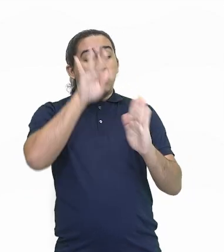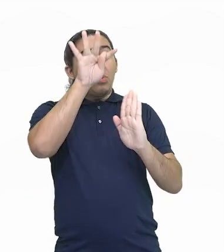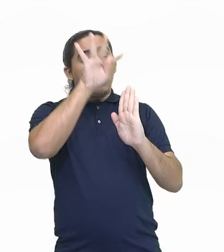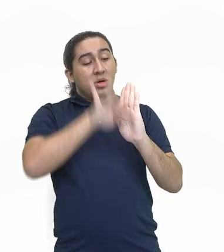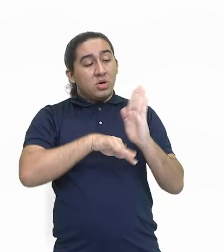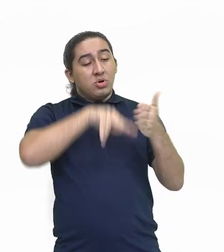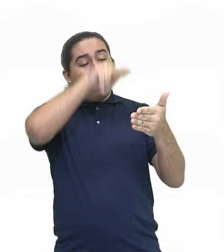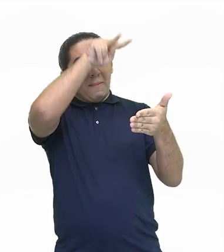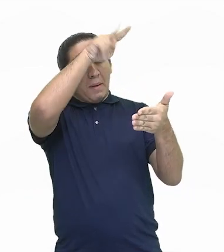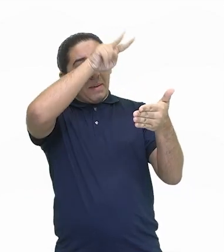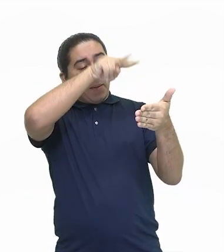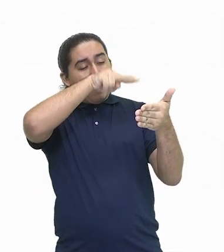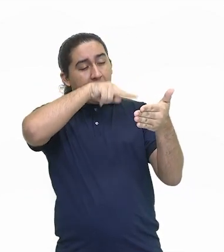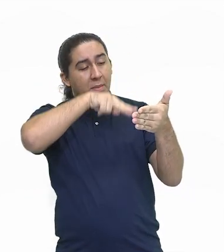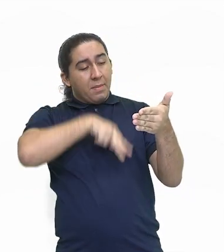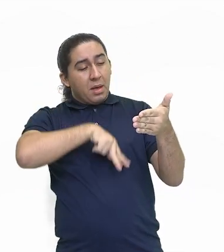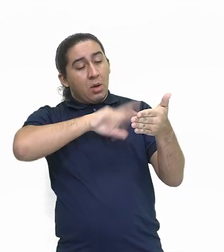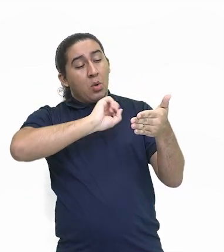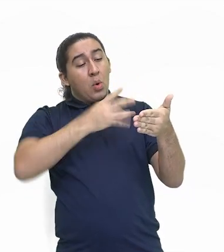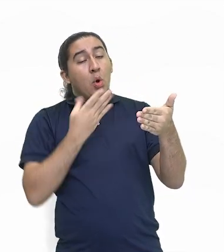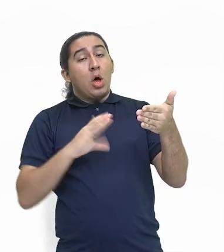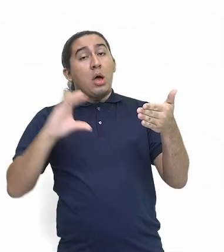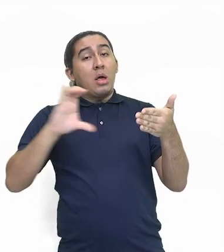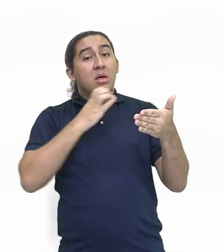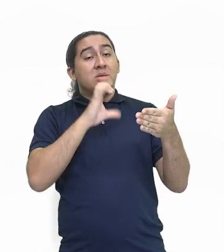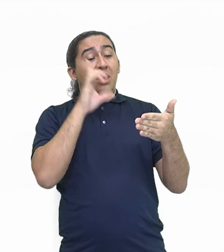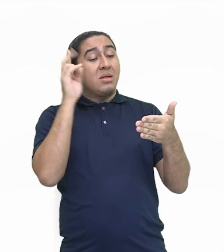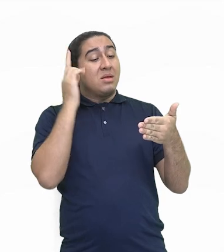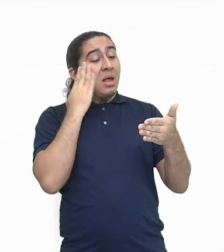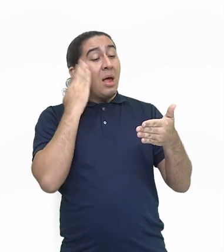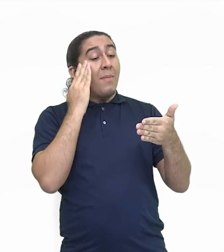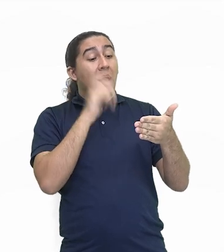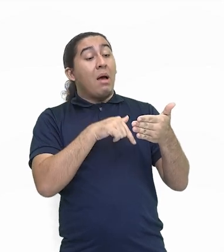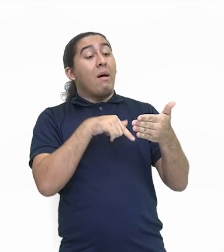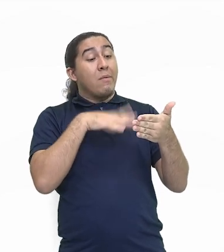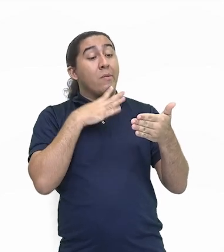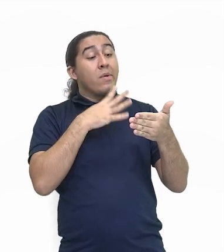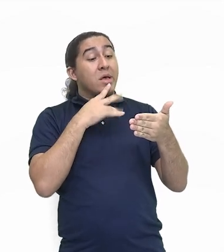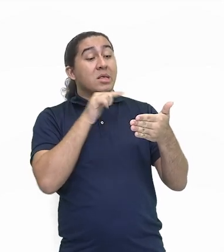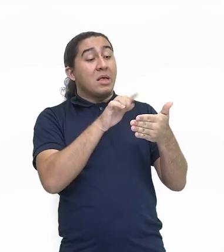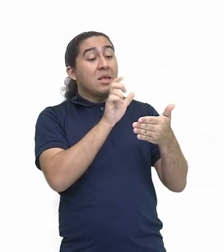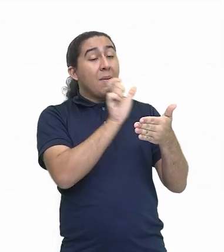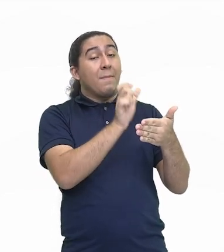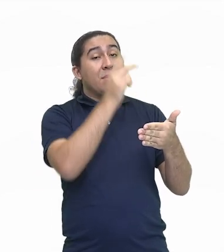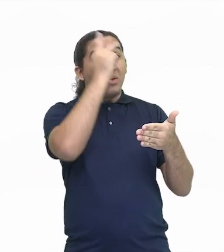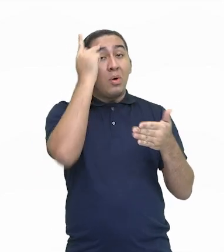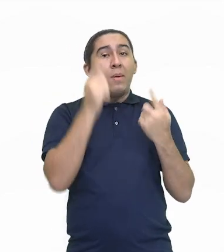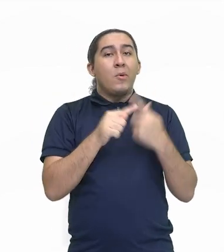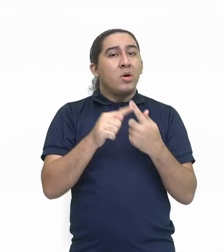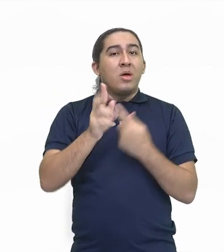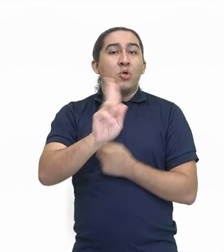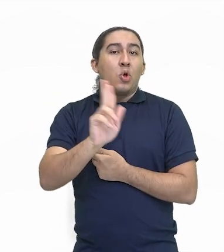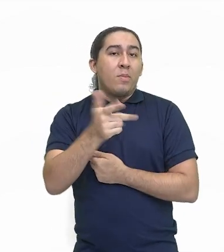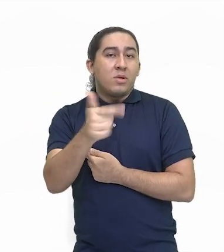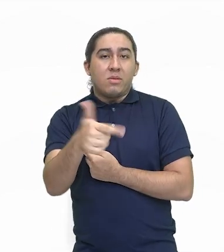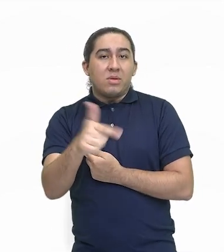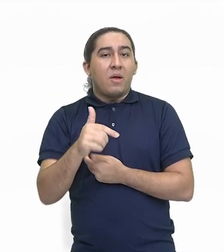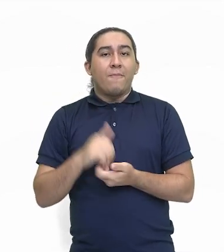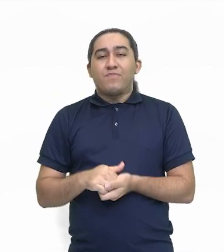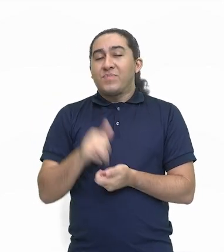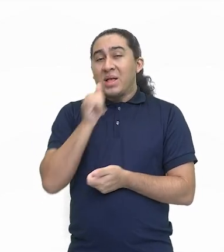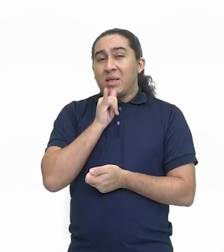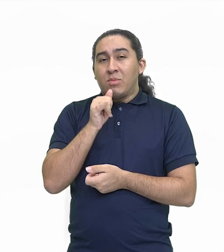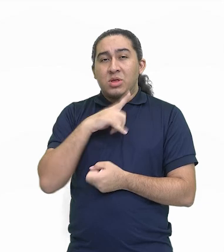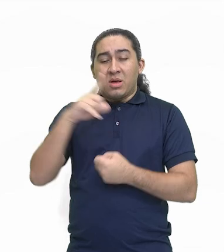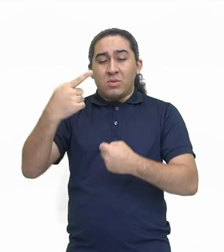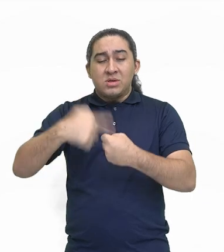a poesia ou fosse cantar, descobrissem, né, quem era a pessoa, porque é um lugar pequeno, é tipo assim, quando a gente